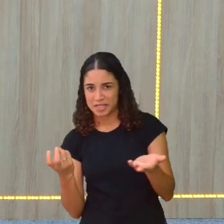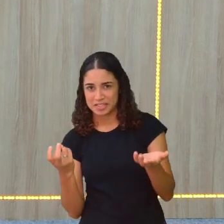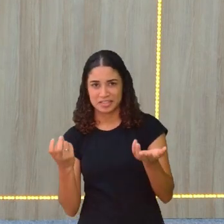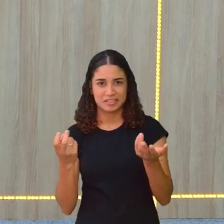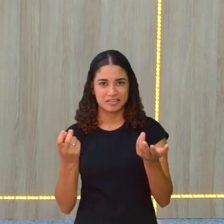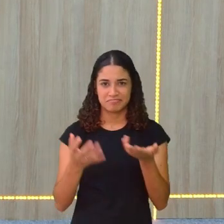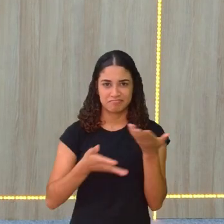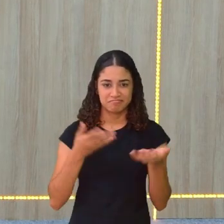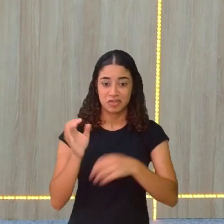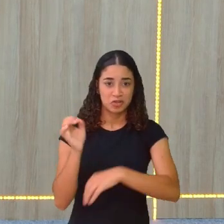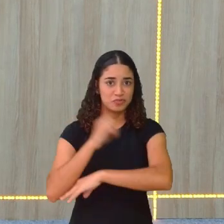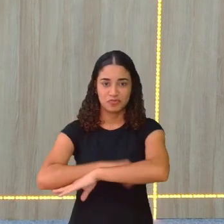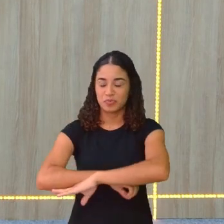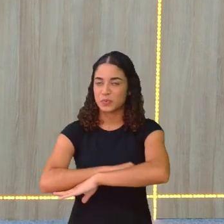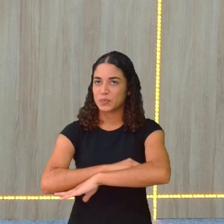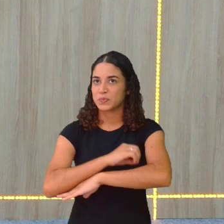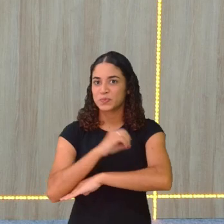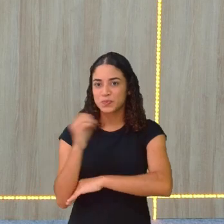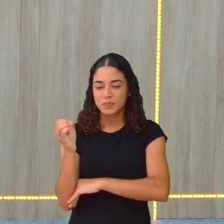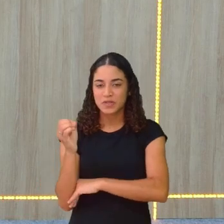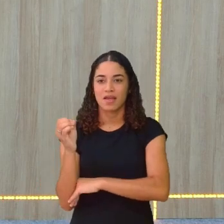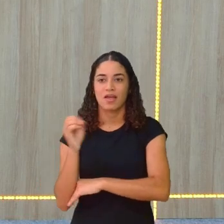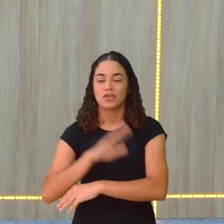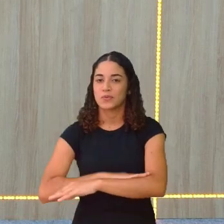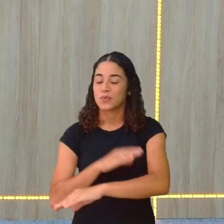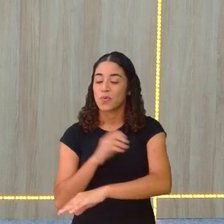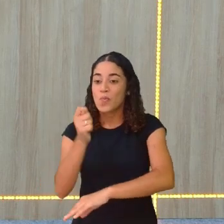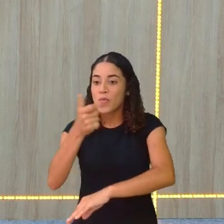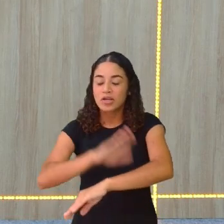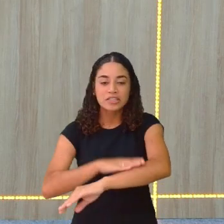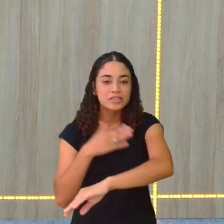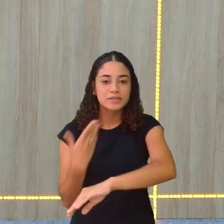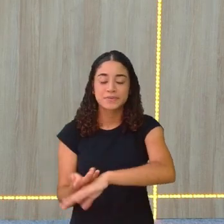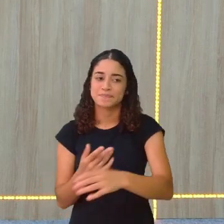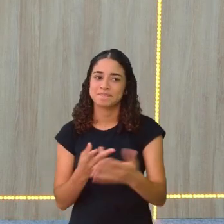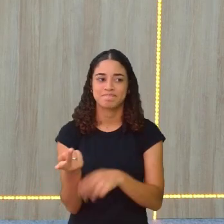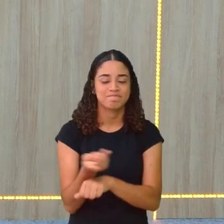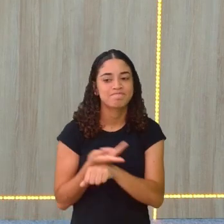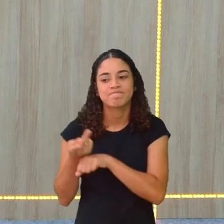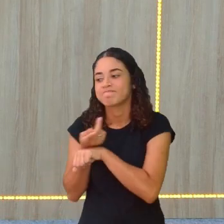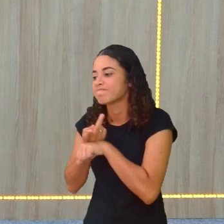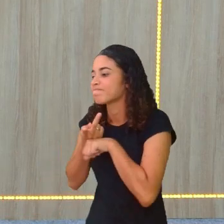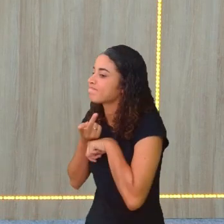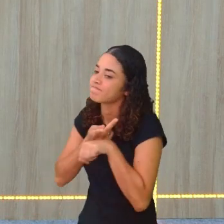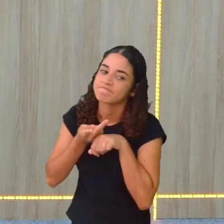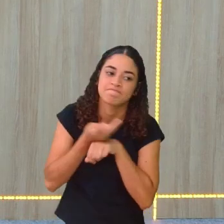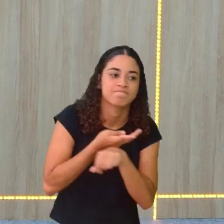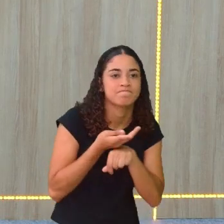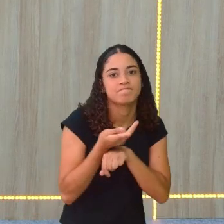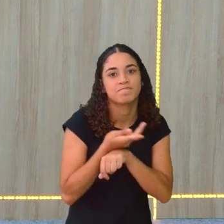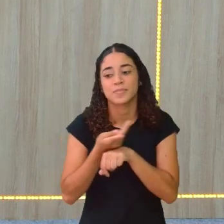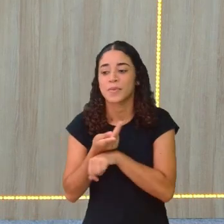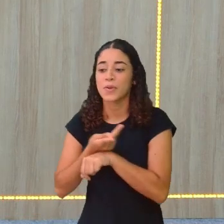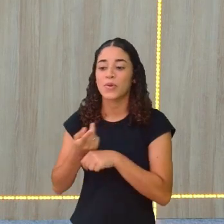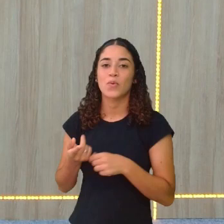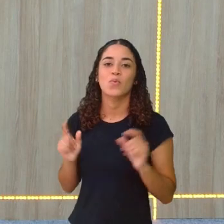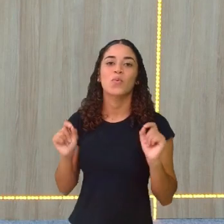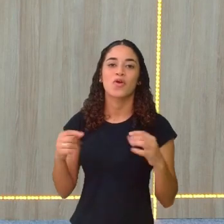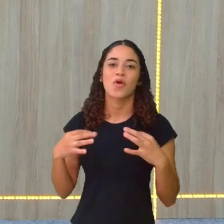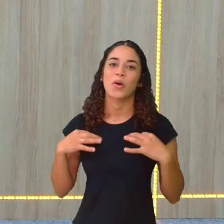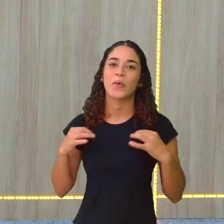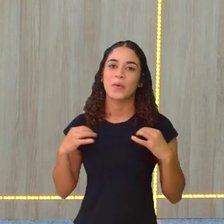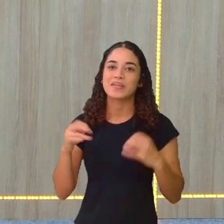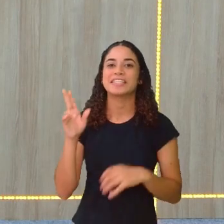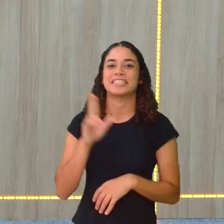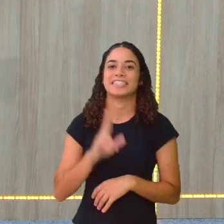uma parte do dia ali procurando uma roupa, né, do agrado da gente, para a gente usar na ceia natalina.